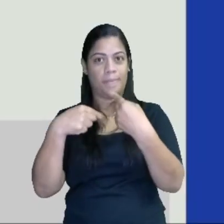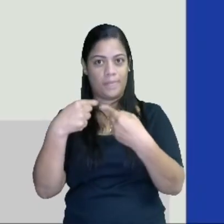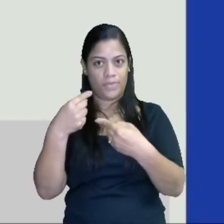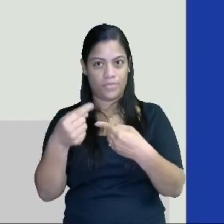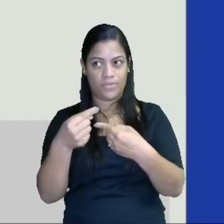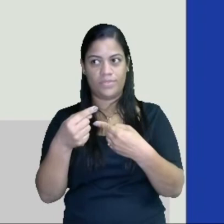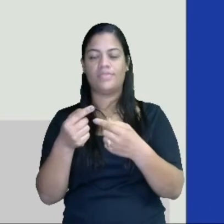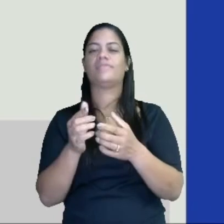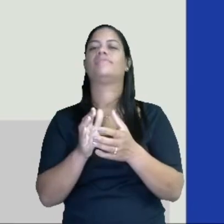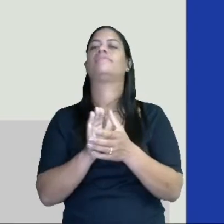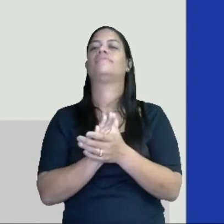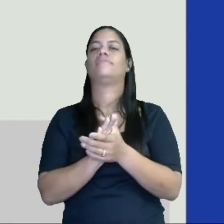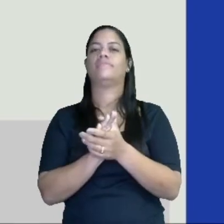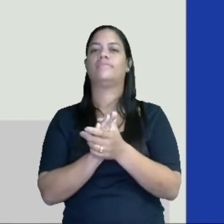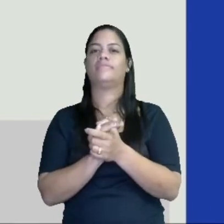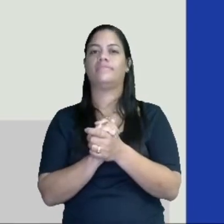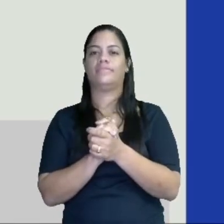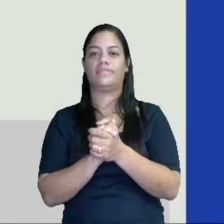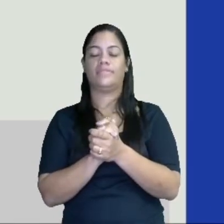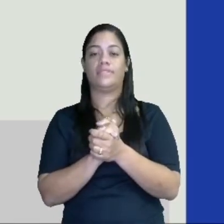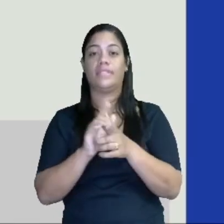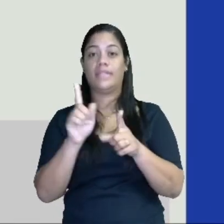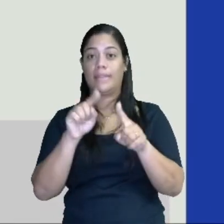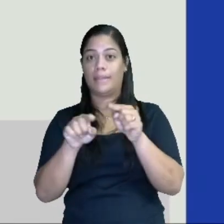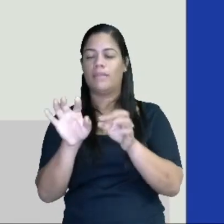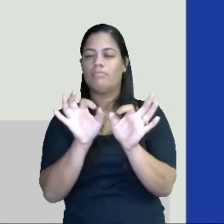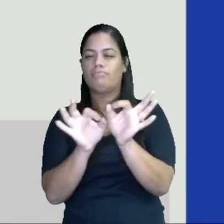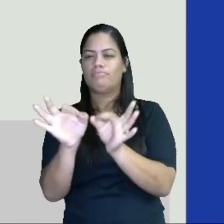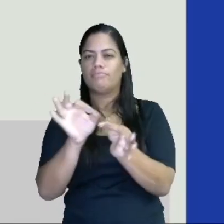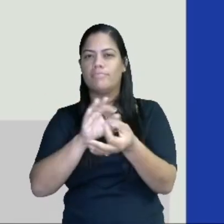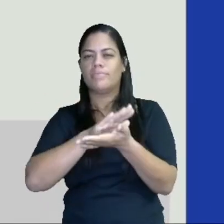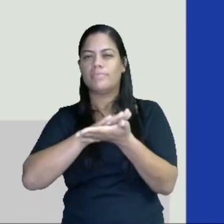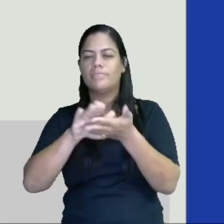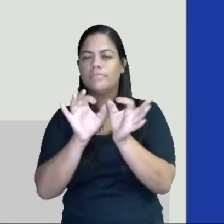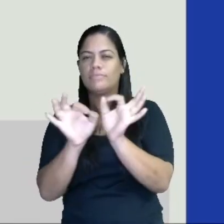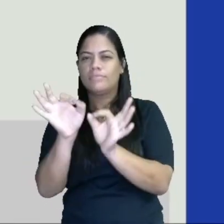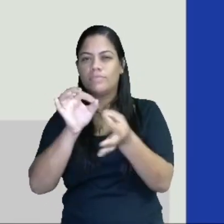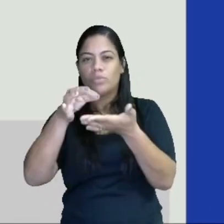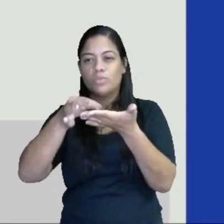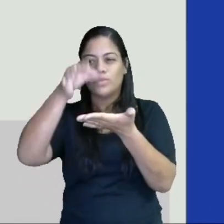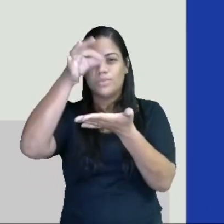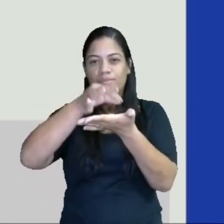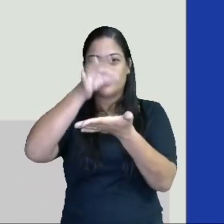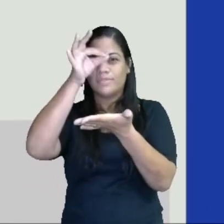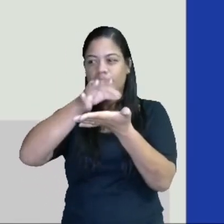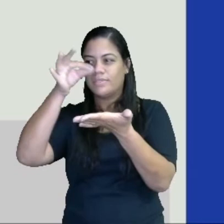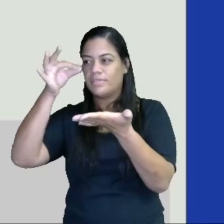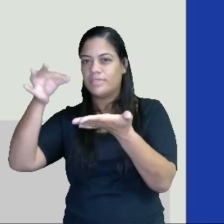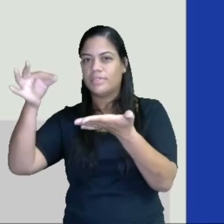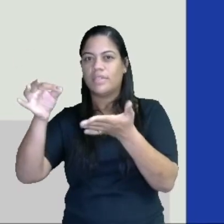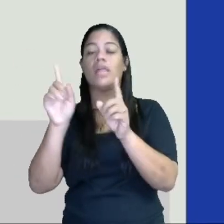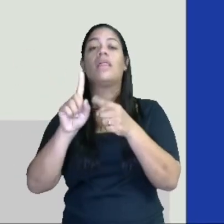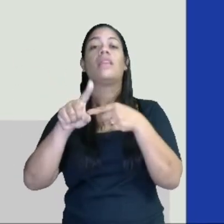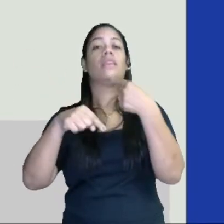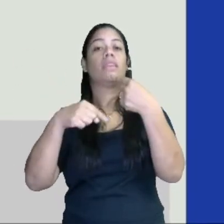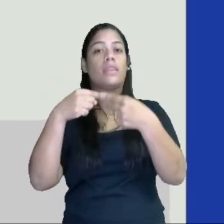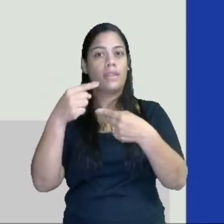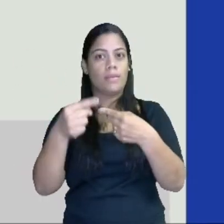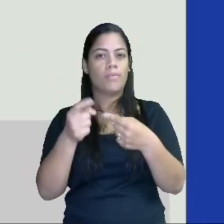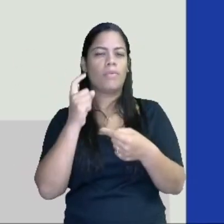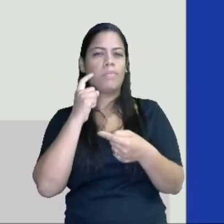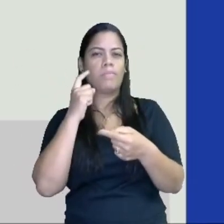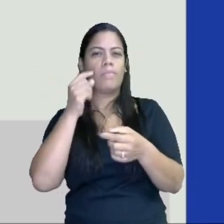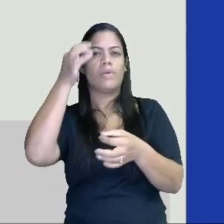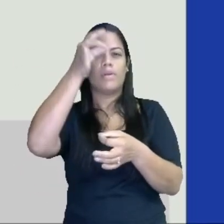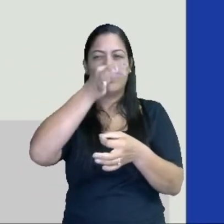passo, depois das 4 extremidades dos palitos estar encaixada, coloque jujuba nas extremidades dos palitos